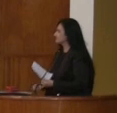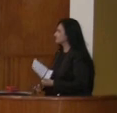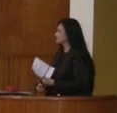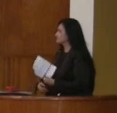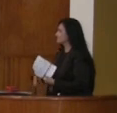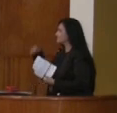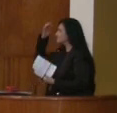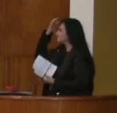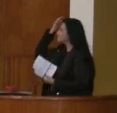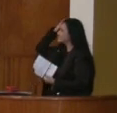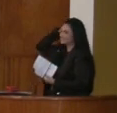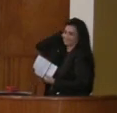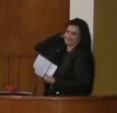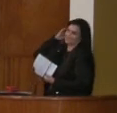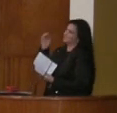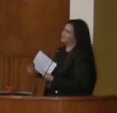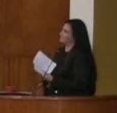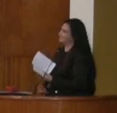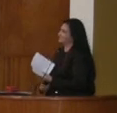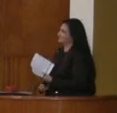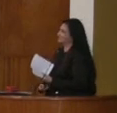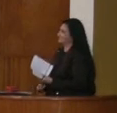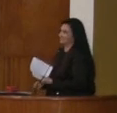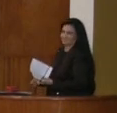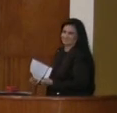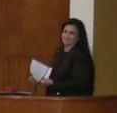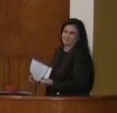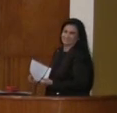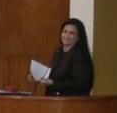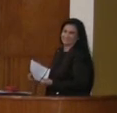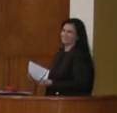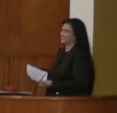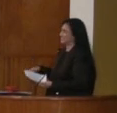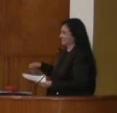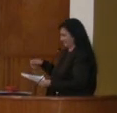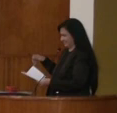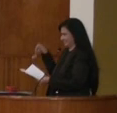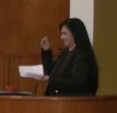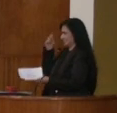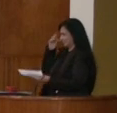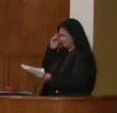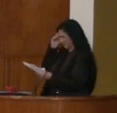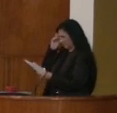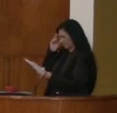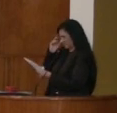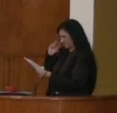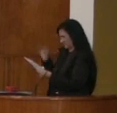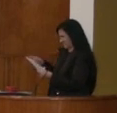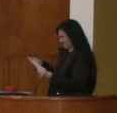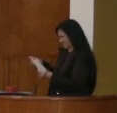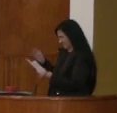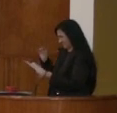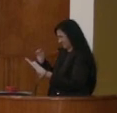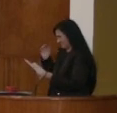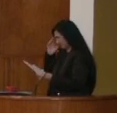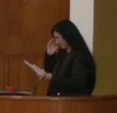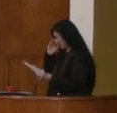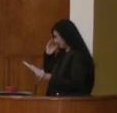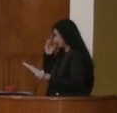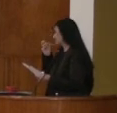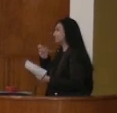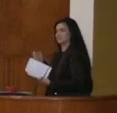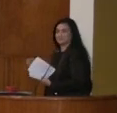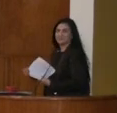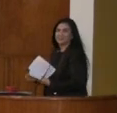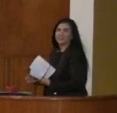lá junto com o Beto, uma pessoa com deficiência, lá no Royal, diretora também, junto com o Beto. Viu, Beto? O Beto não quer